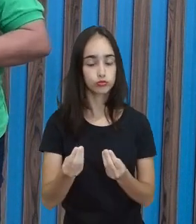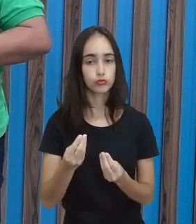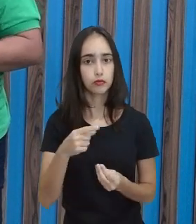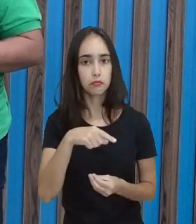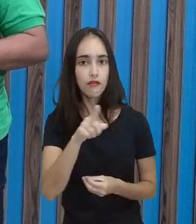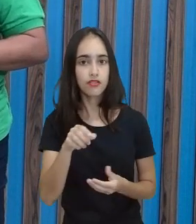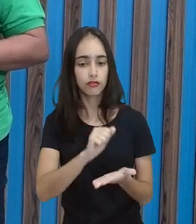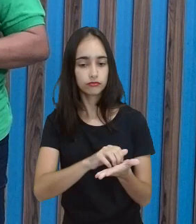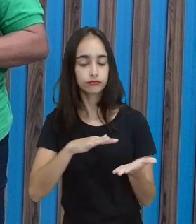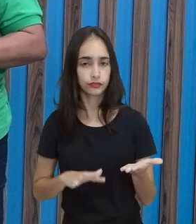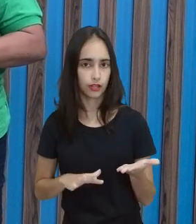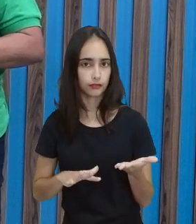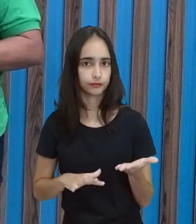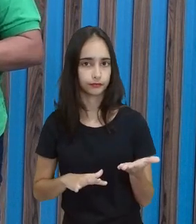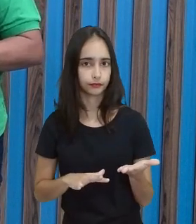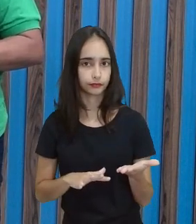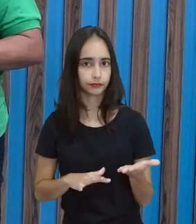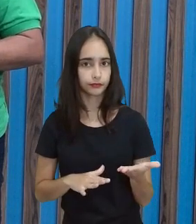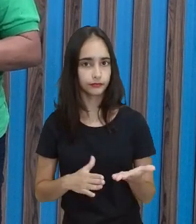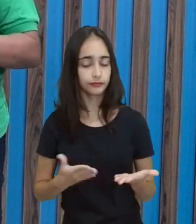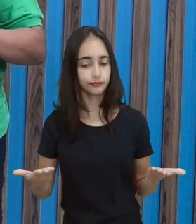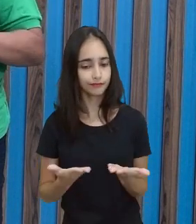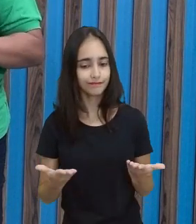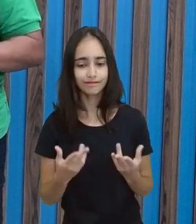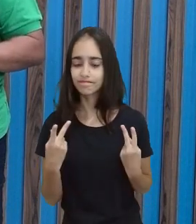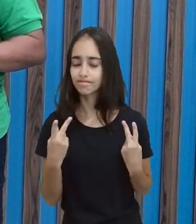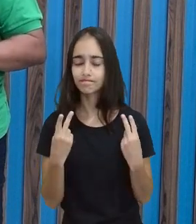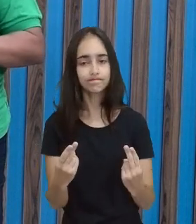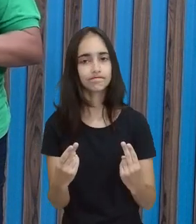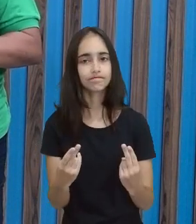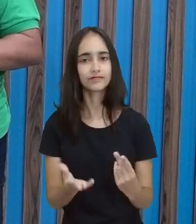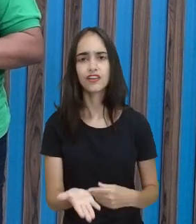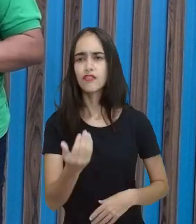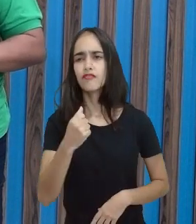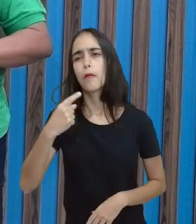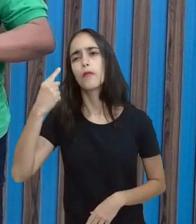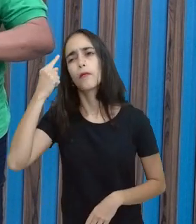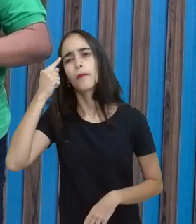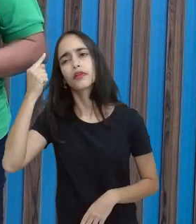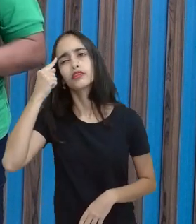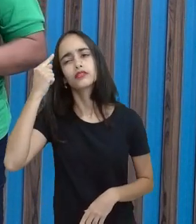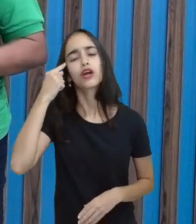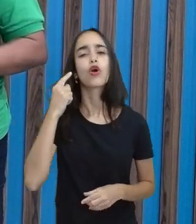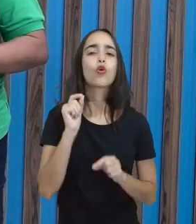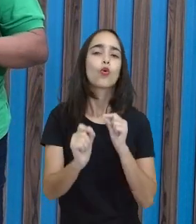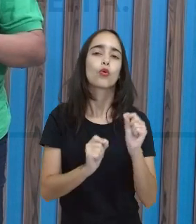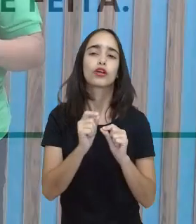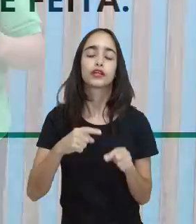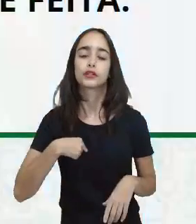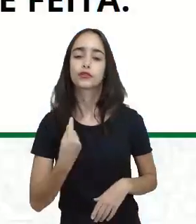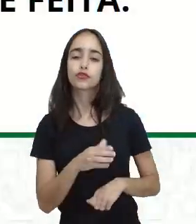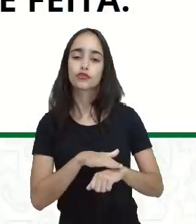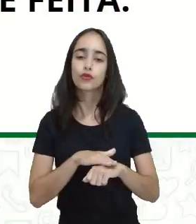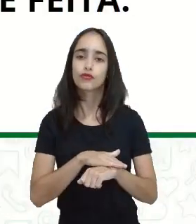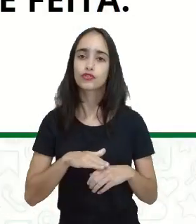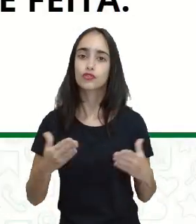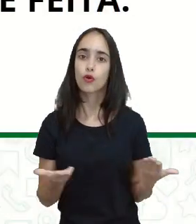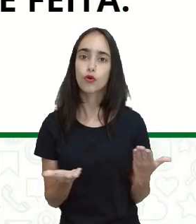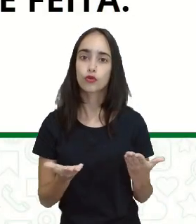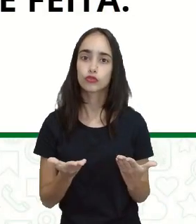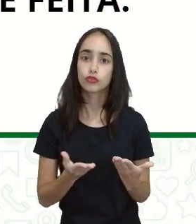proposta de atividade. E nessa não é diferente. Vamos refletir o que é que nós falamos hoje. Do que as coisas